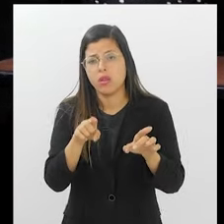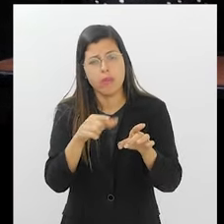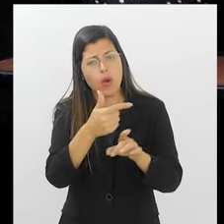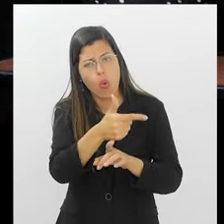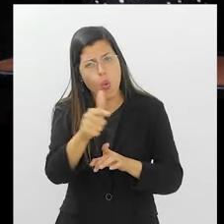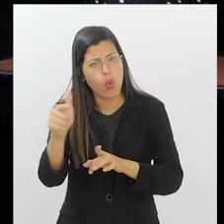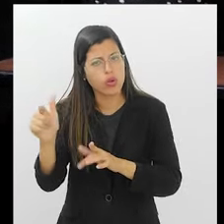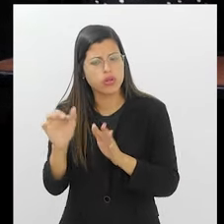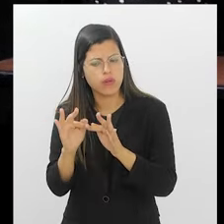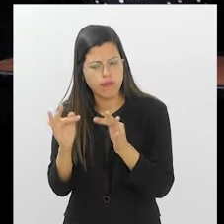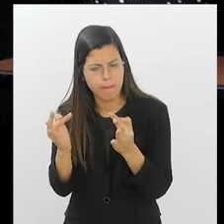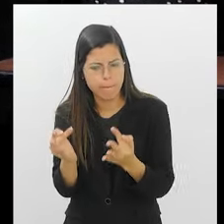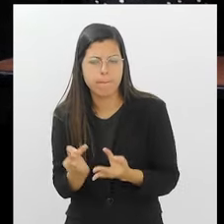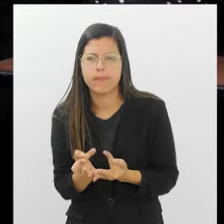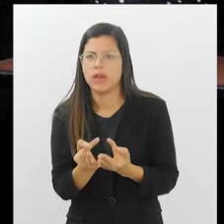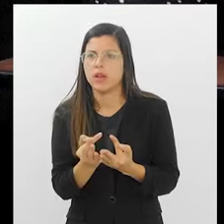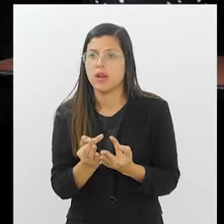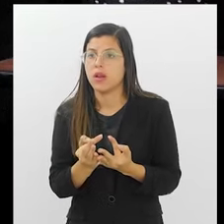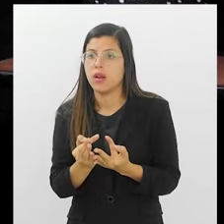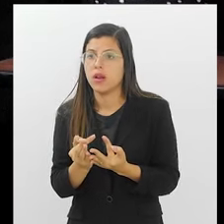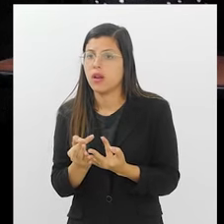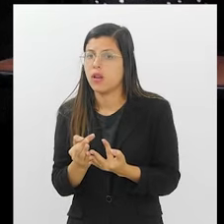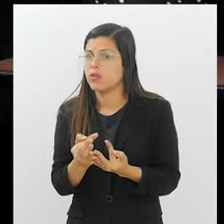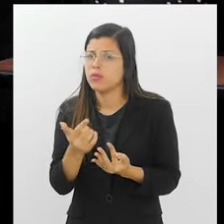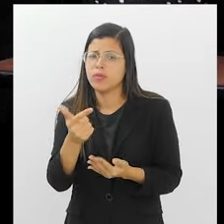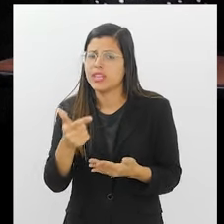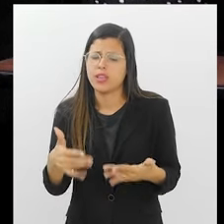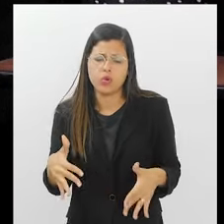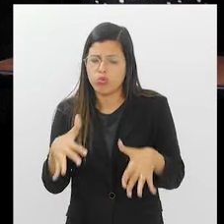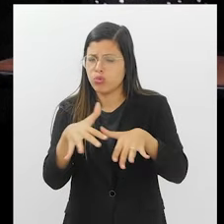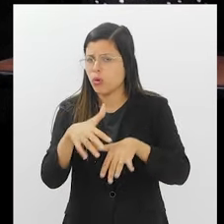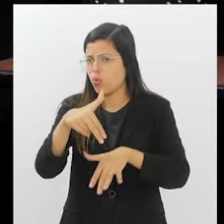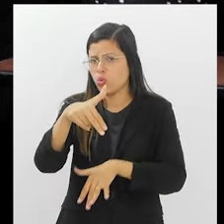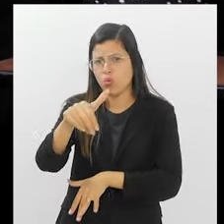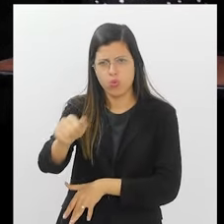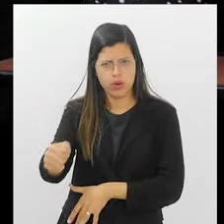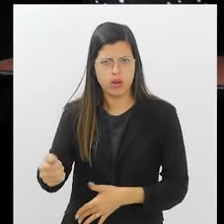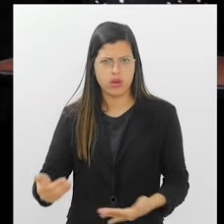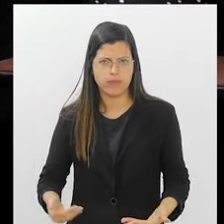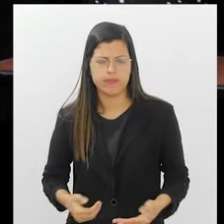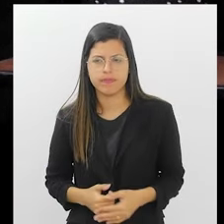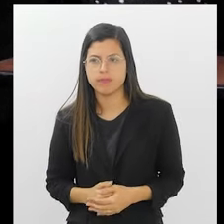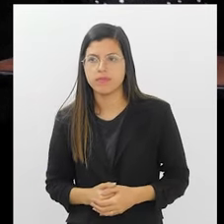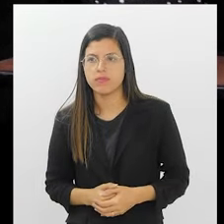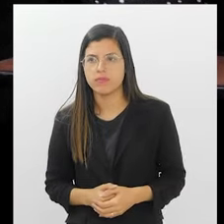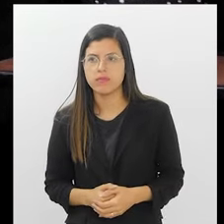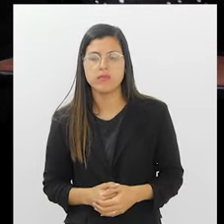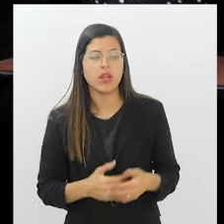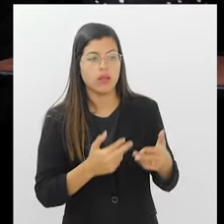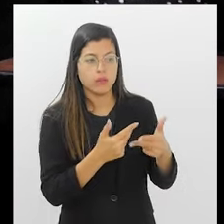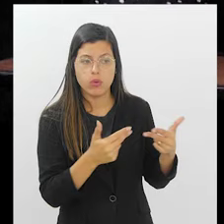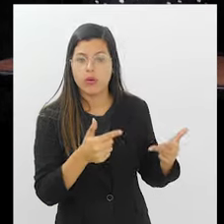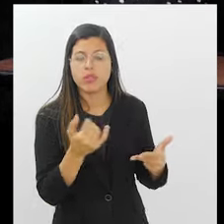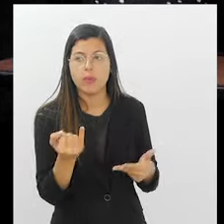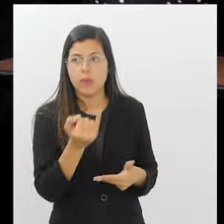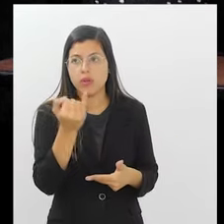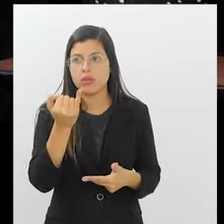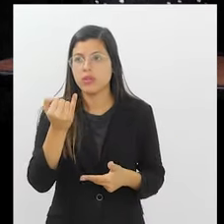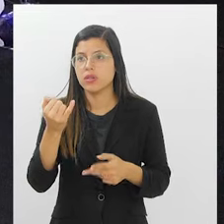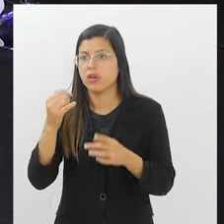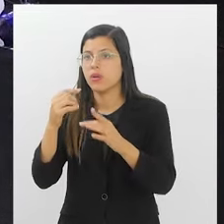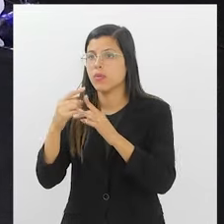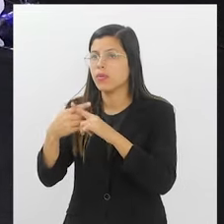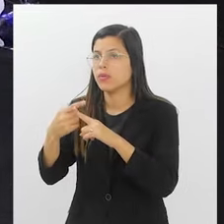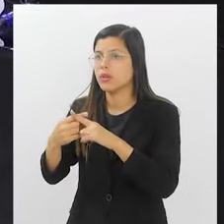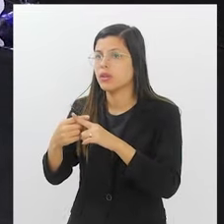comunidade adjacente, dos pais, etc, etc, etc, nós não vamos ter inclusão nunca. Esse é um ponto muito importante, doutor Isso, Gastão.